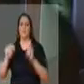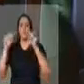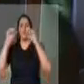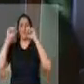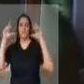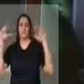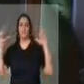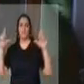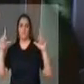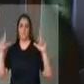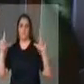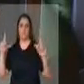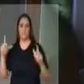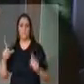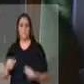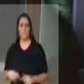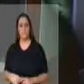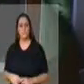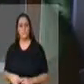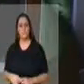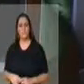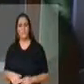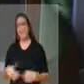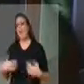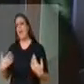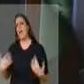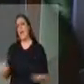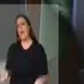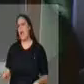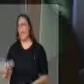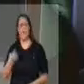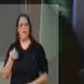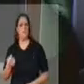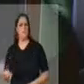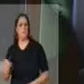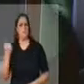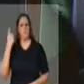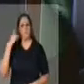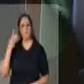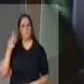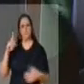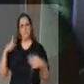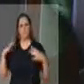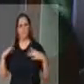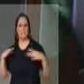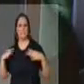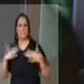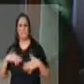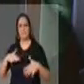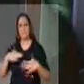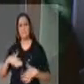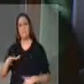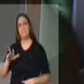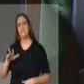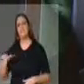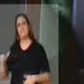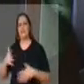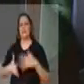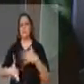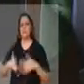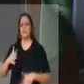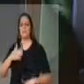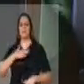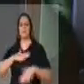mas liberar o trabalhador para fazer o exame, isso vai impactar na produção da